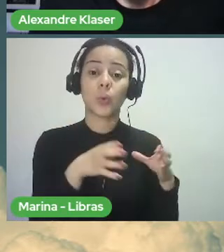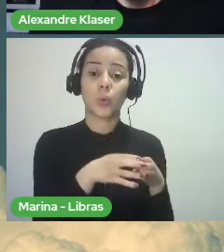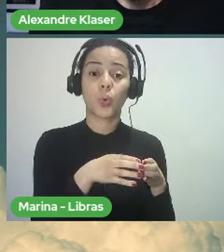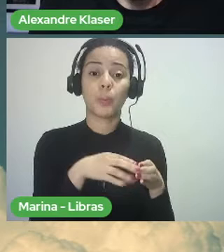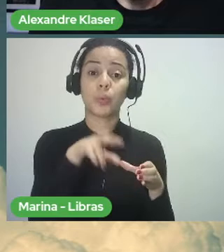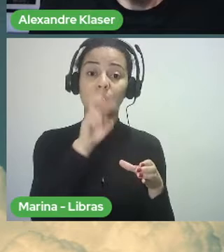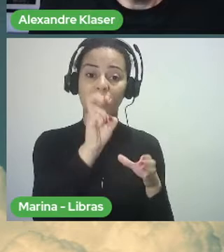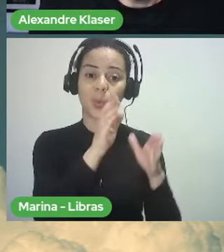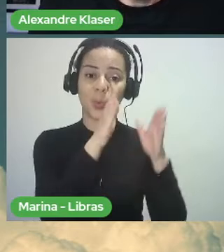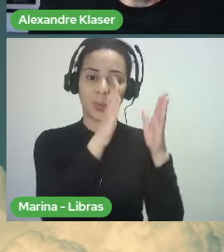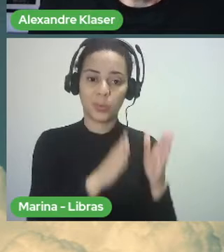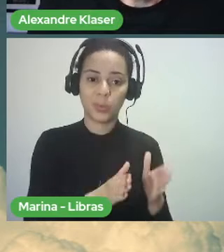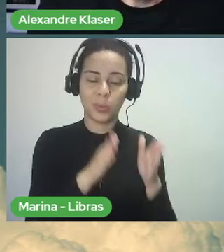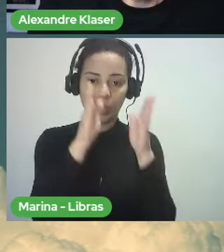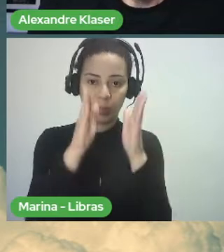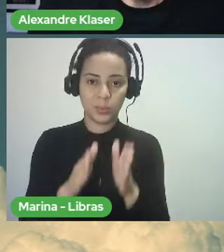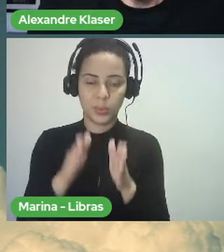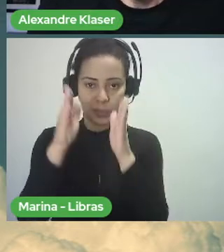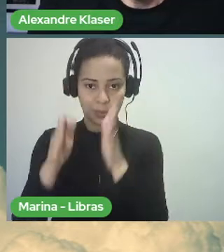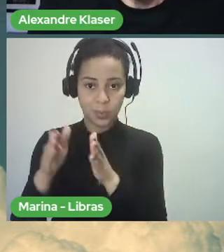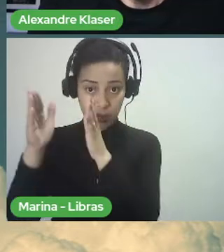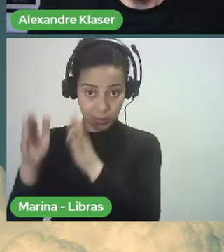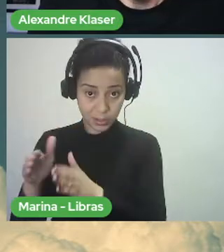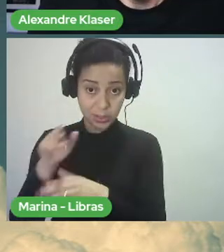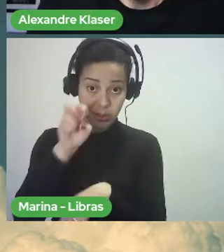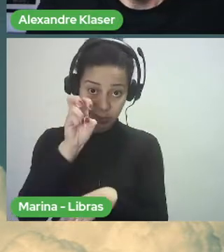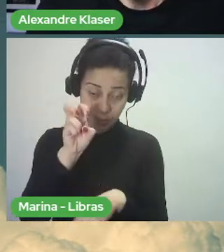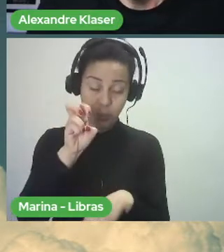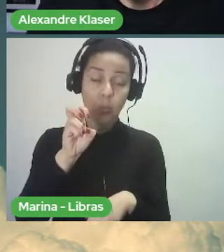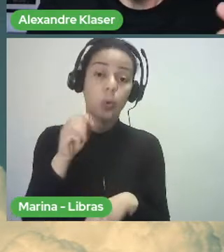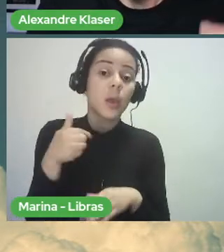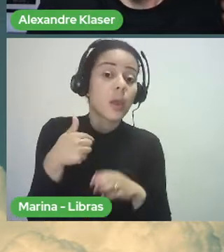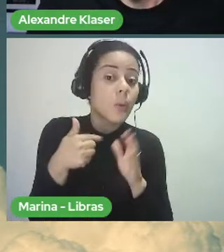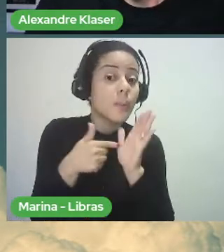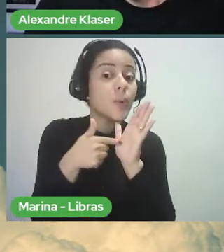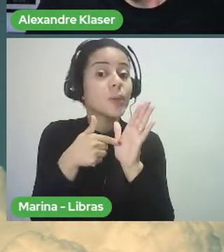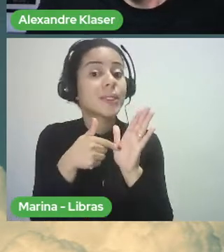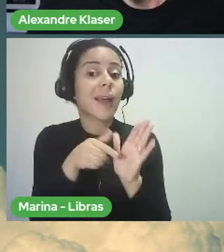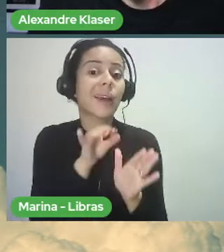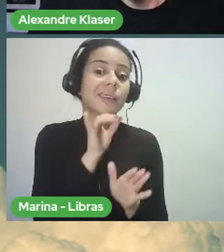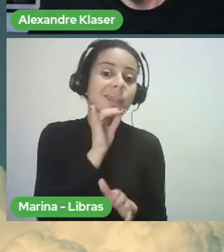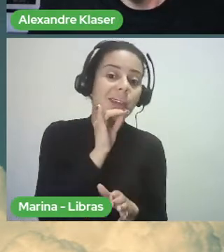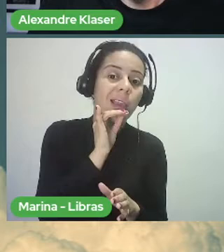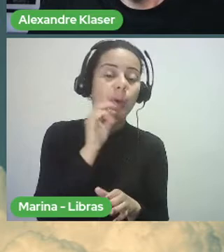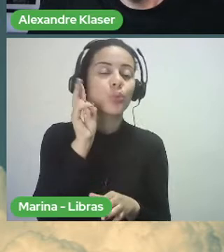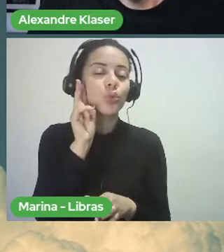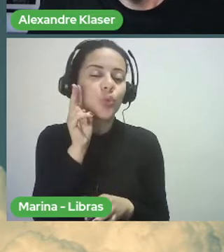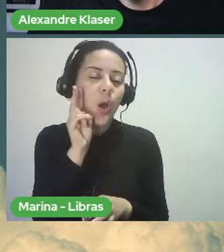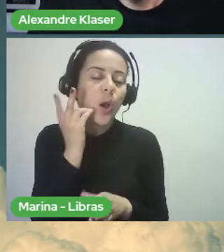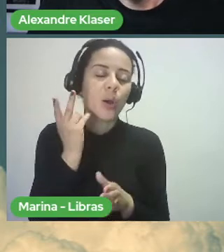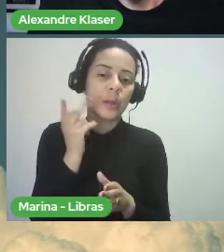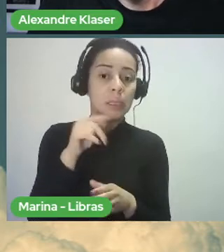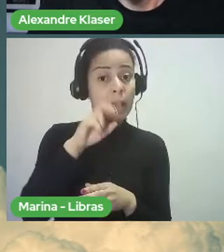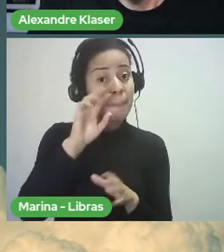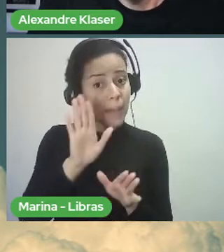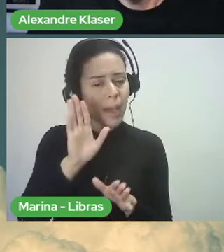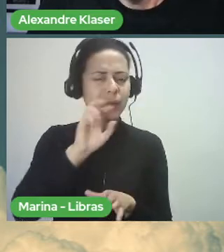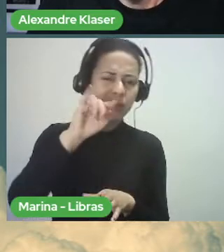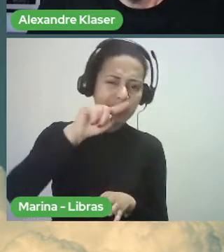vou falar sobre e eventualmente vou trazer alguns exemplos, algumas histórias. Mas se alguém se relacionar com algum exemplo, tiver alguma dúvida sobre algum